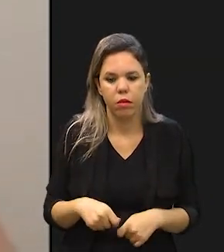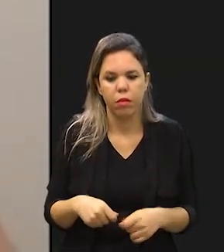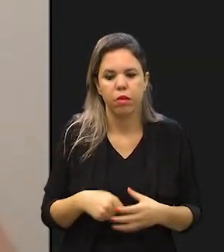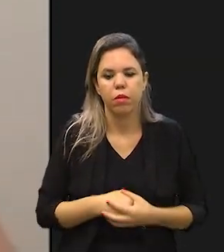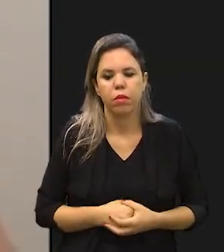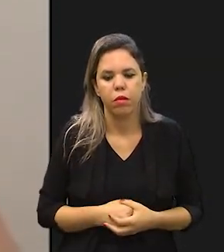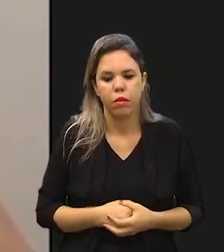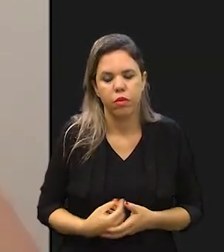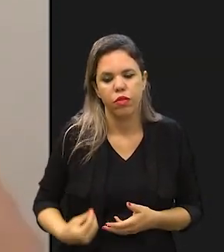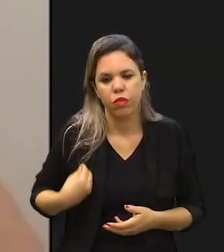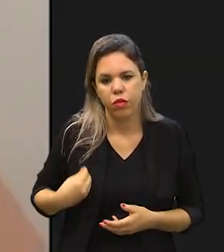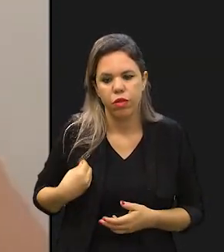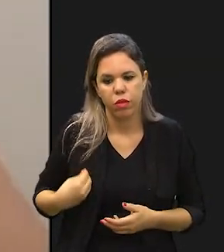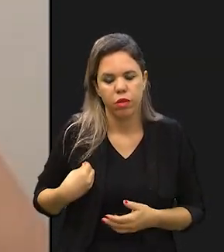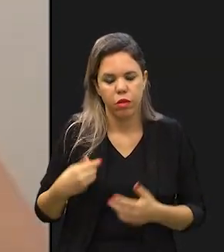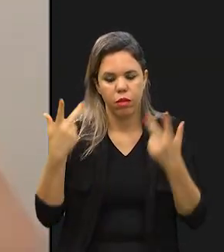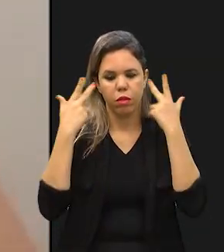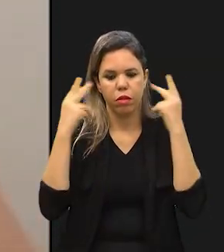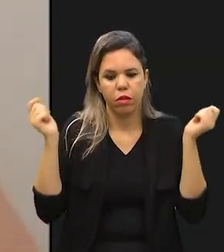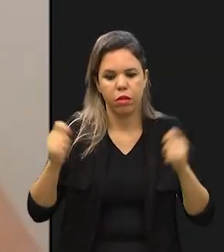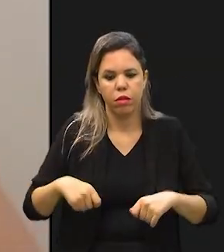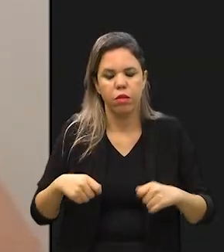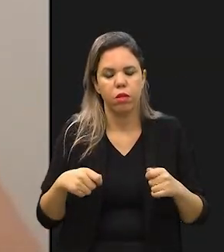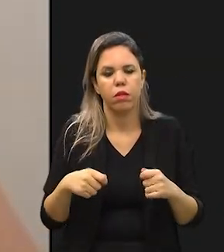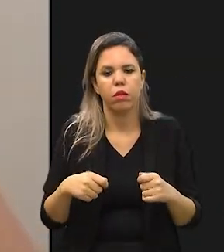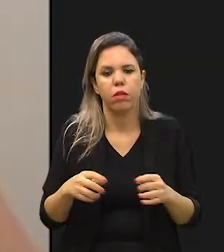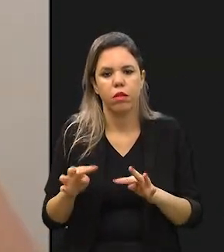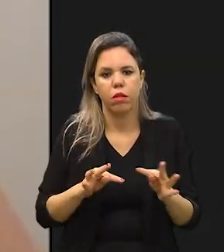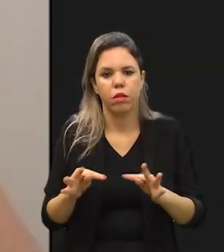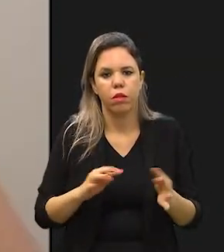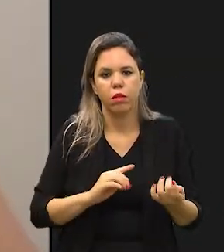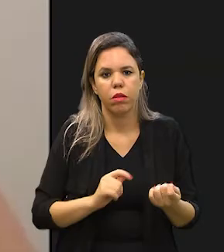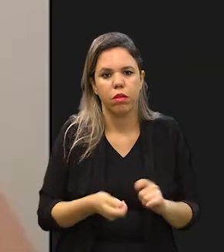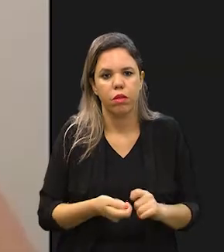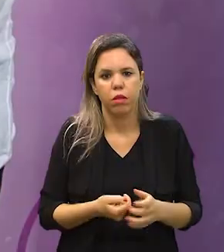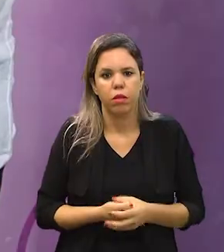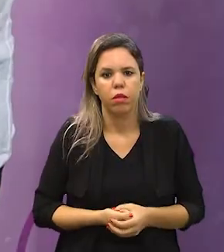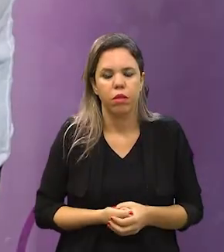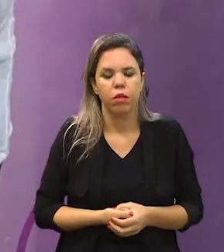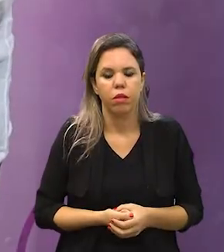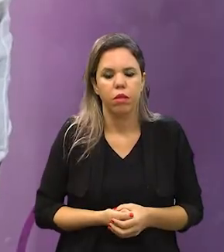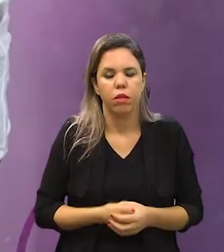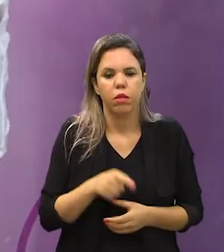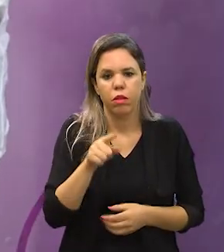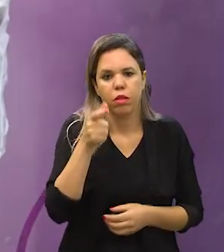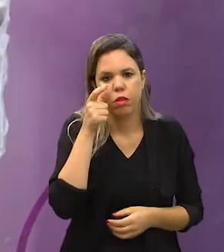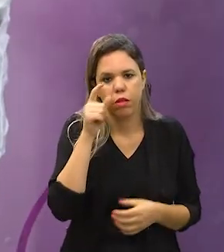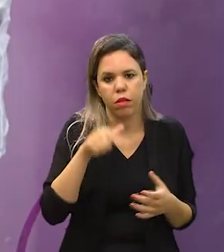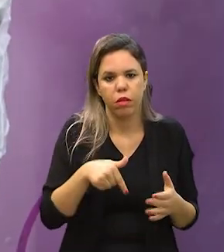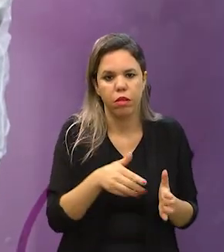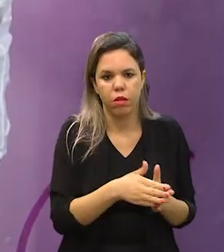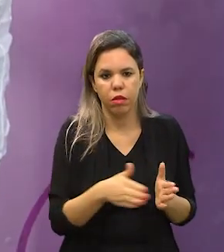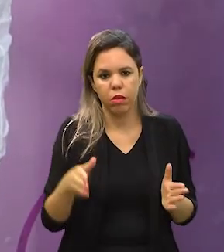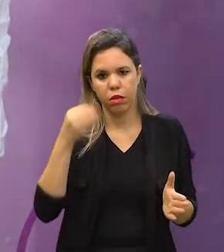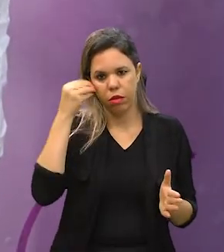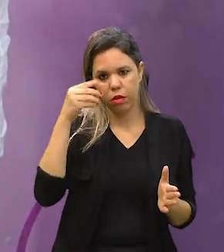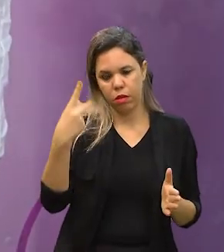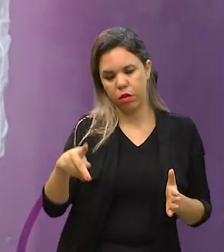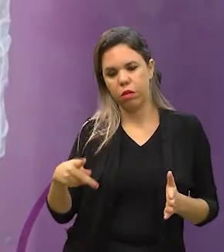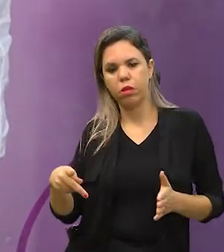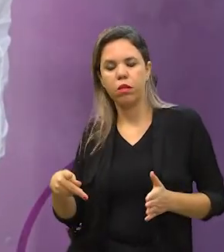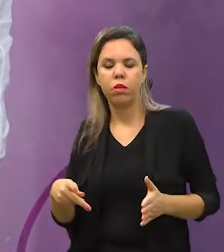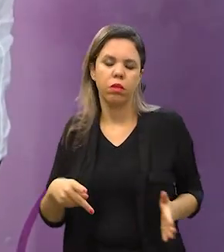possibilidade de viver uma vida o mais normal possível com o tratamento adequado. Priscila, pelo que você vê aí ao longo da sua